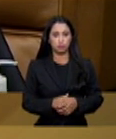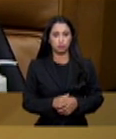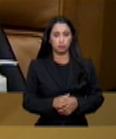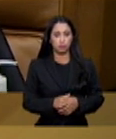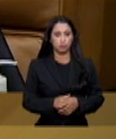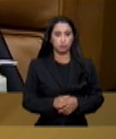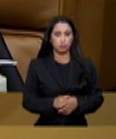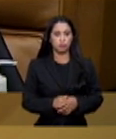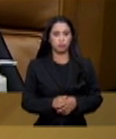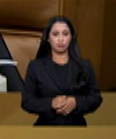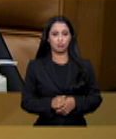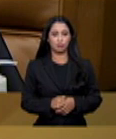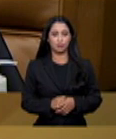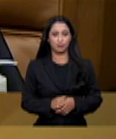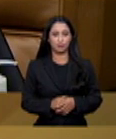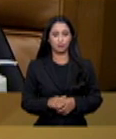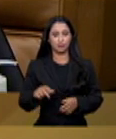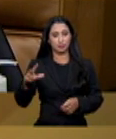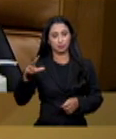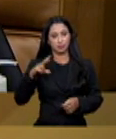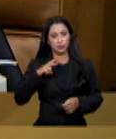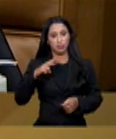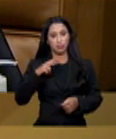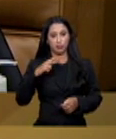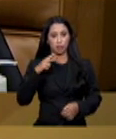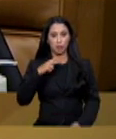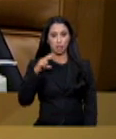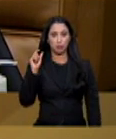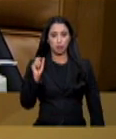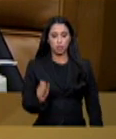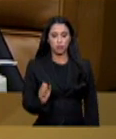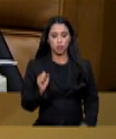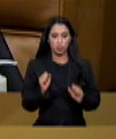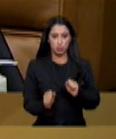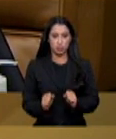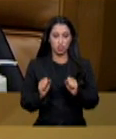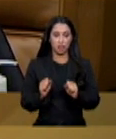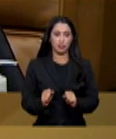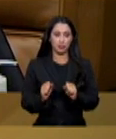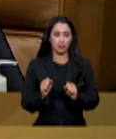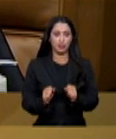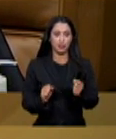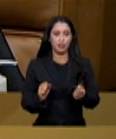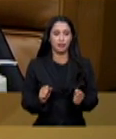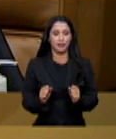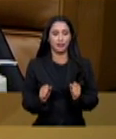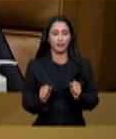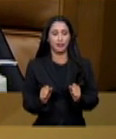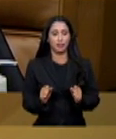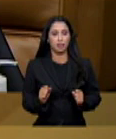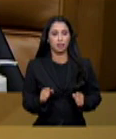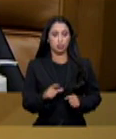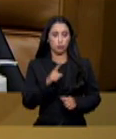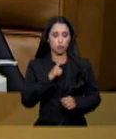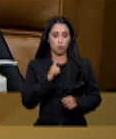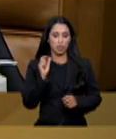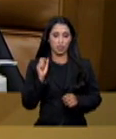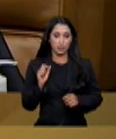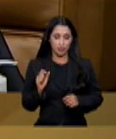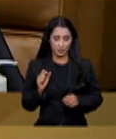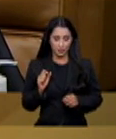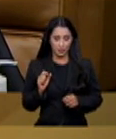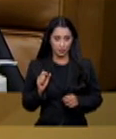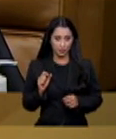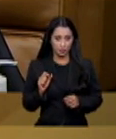íntimos ou pessoais, por assim dizer, da vida privada do cidadão. Por isso, compreendo